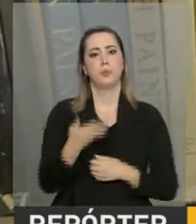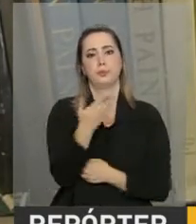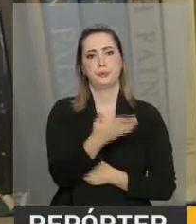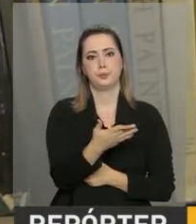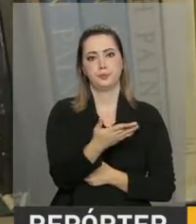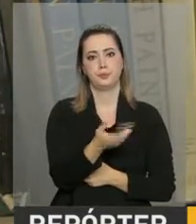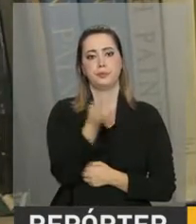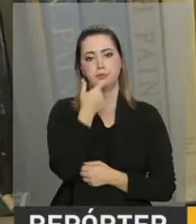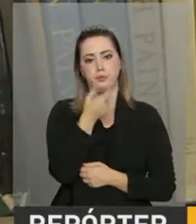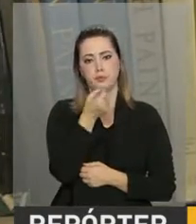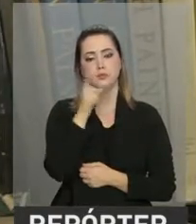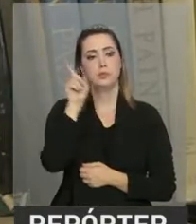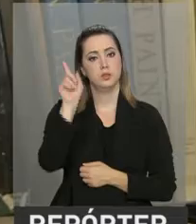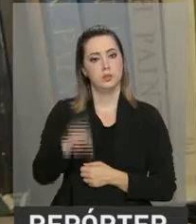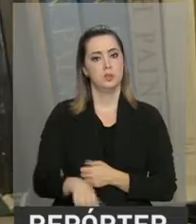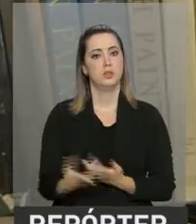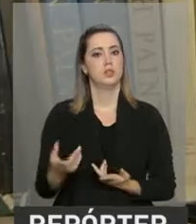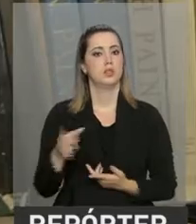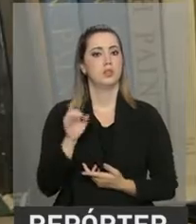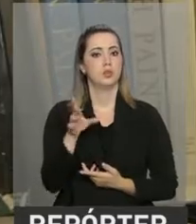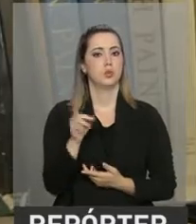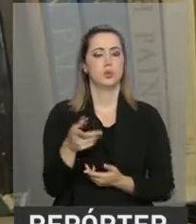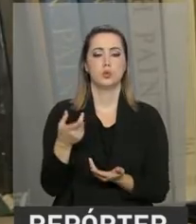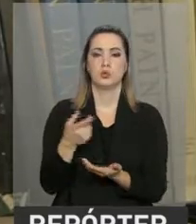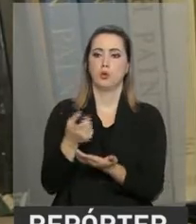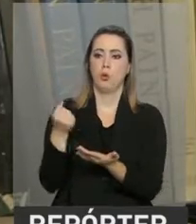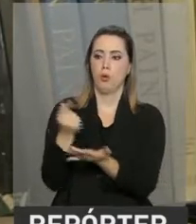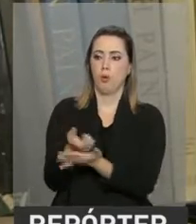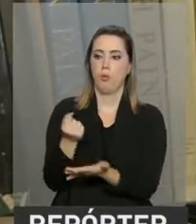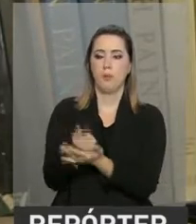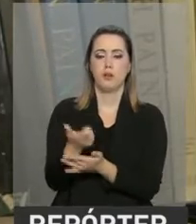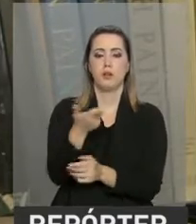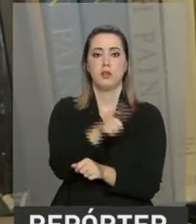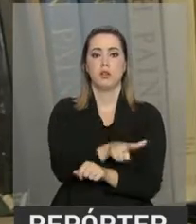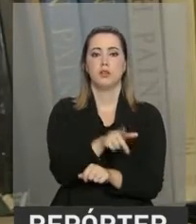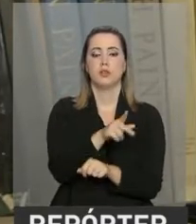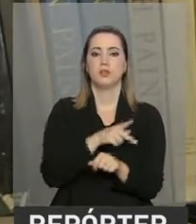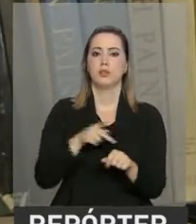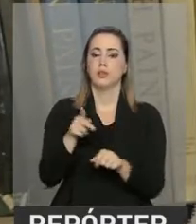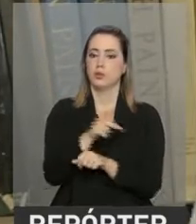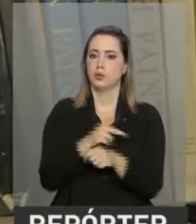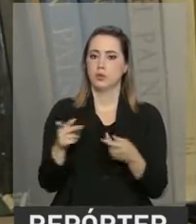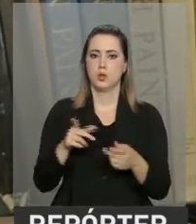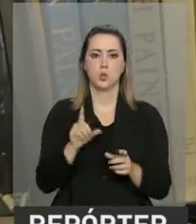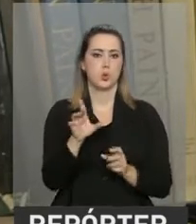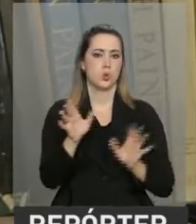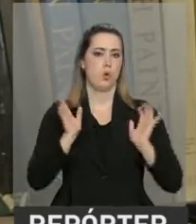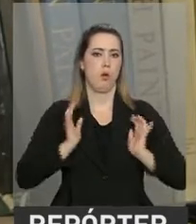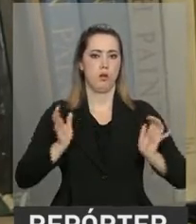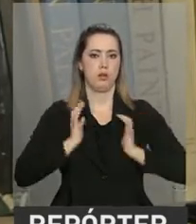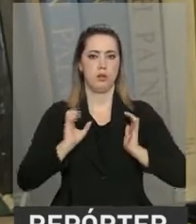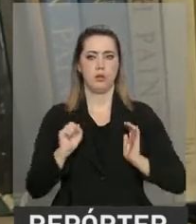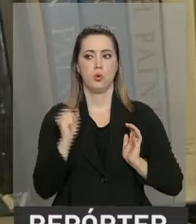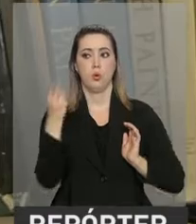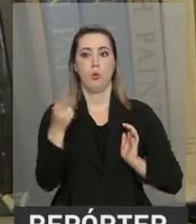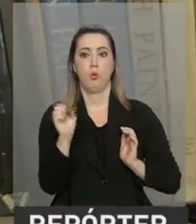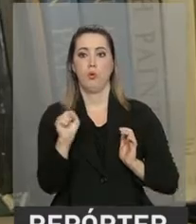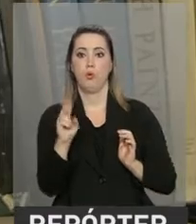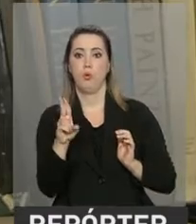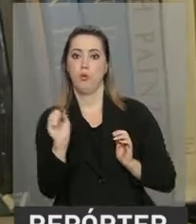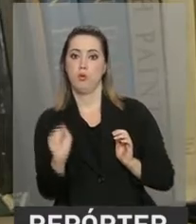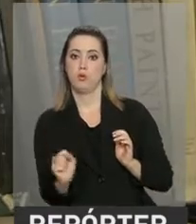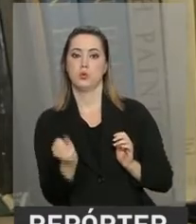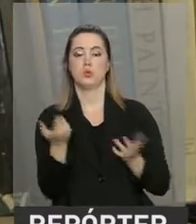É uma pena que é basicamente para produto importado, ou seja, só os ricos ou o ataque no SUS, né,